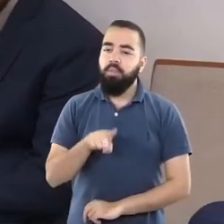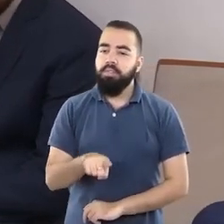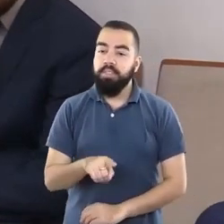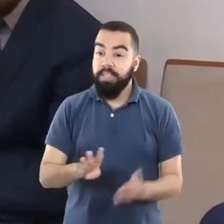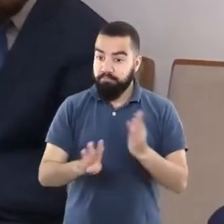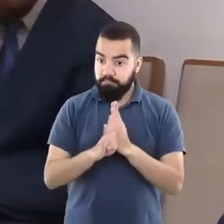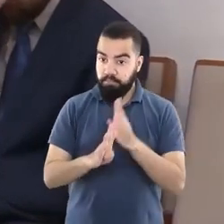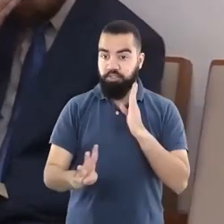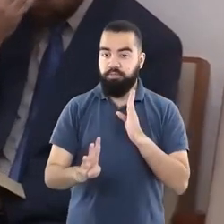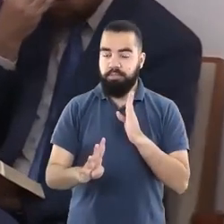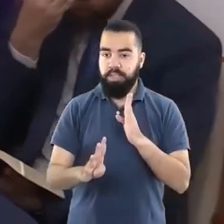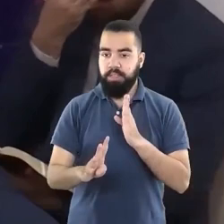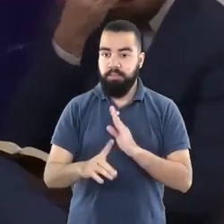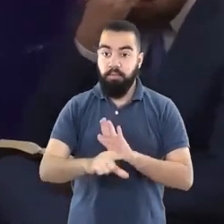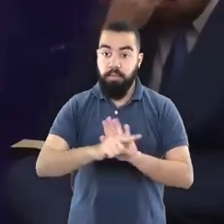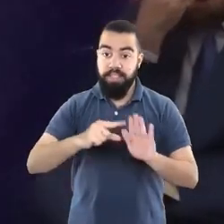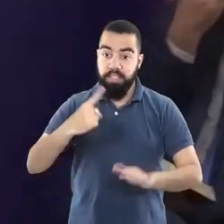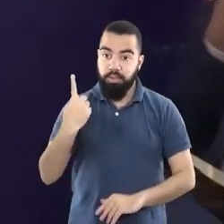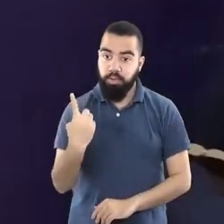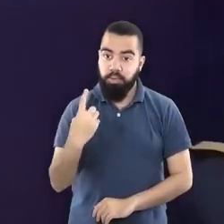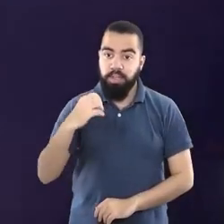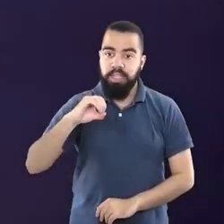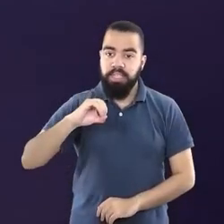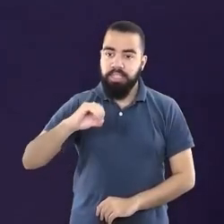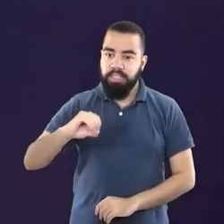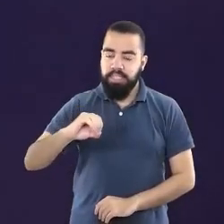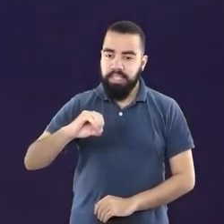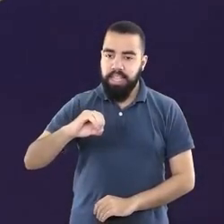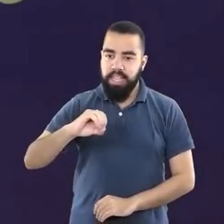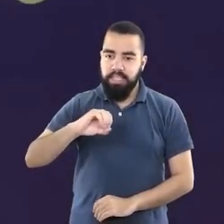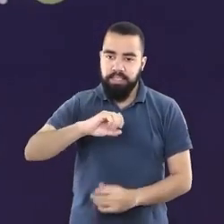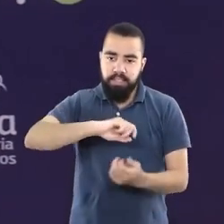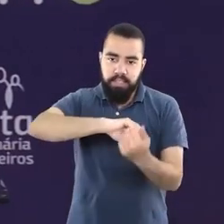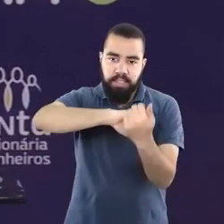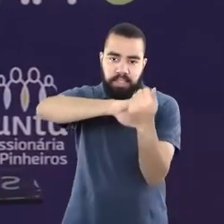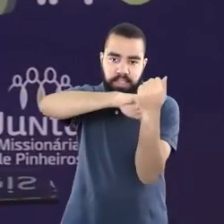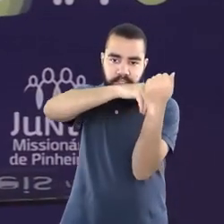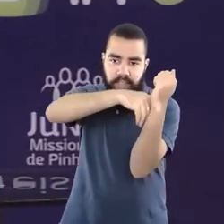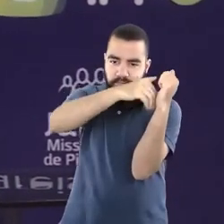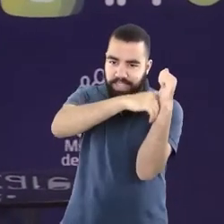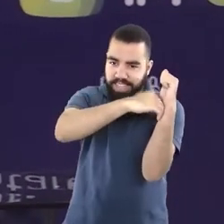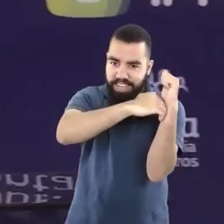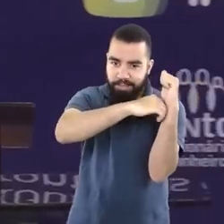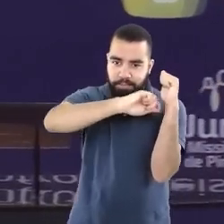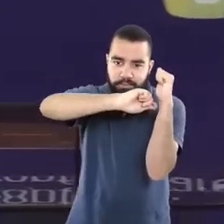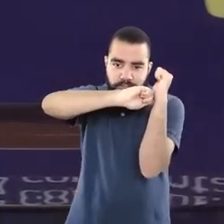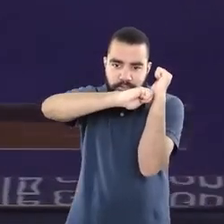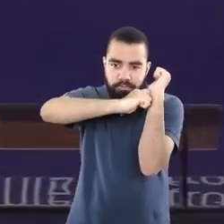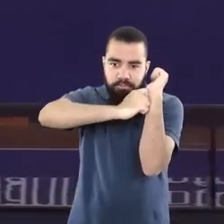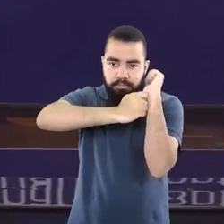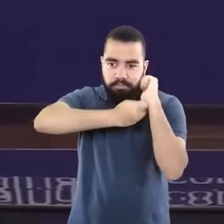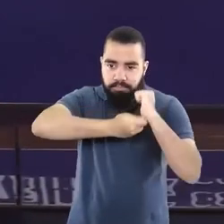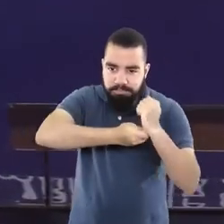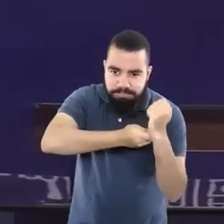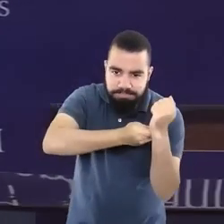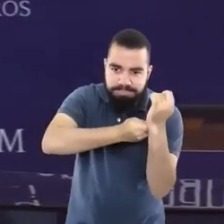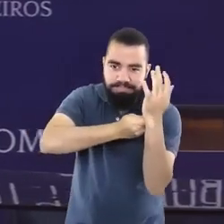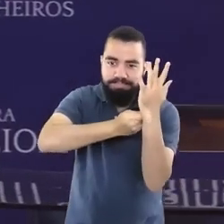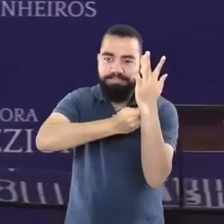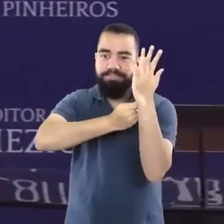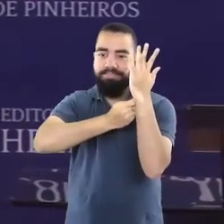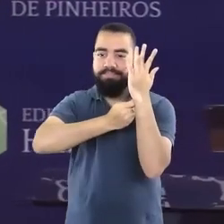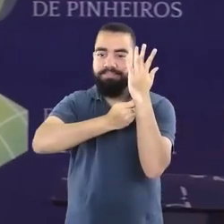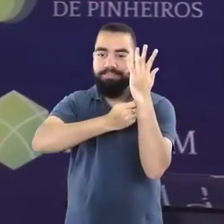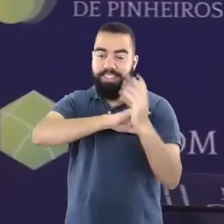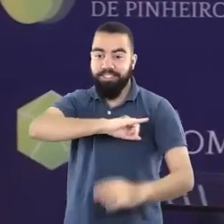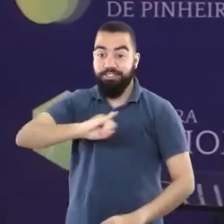descobrir que o verso 10 é a chave da virada do livro, é a chave hermenêutica do livro. Porque o livro não trata de